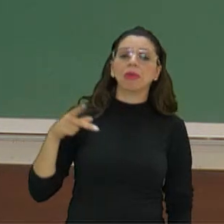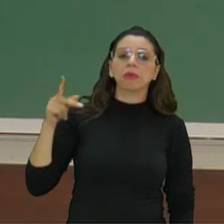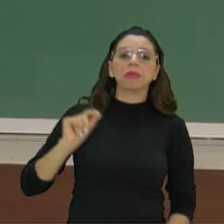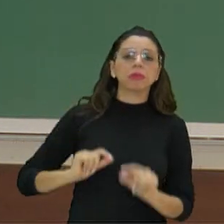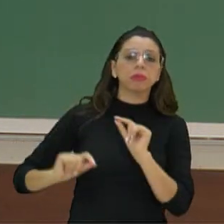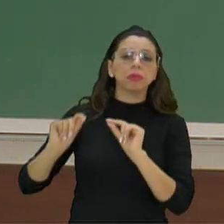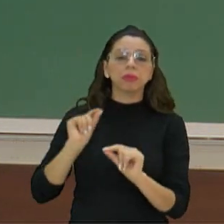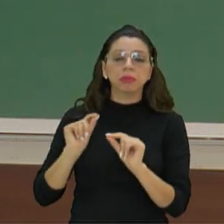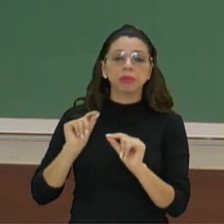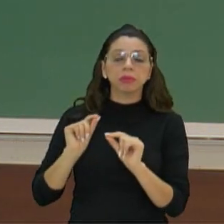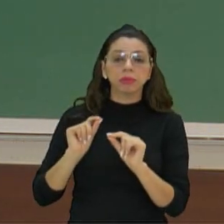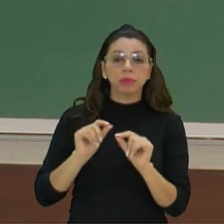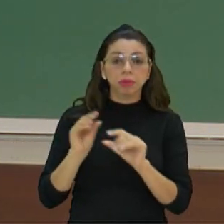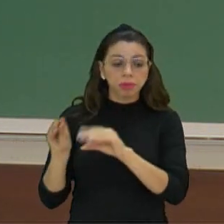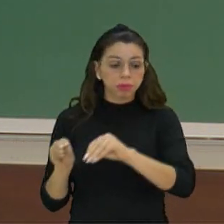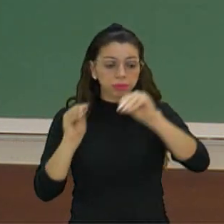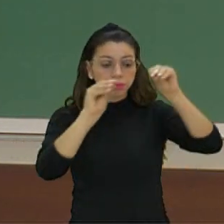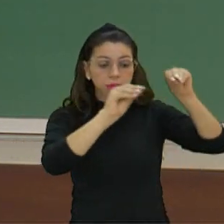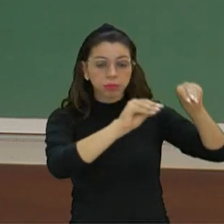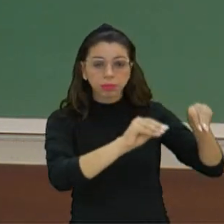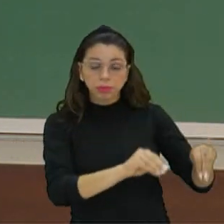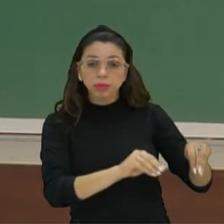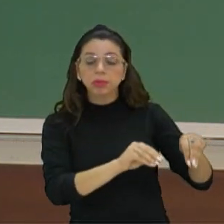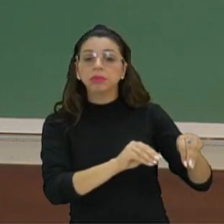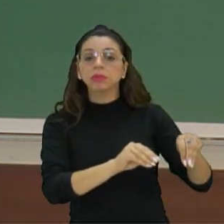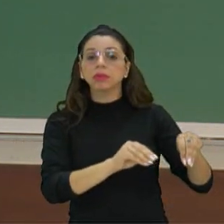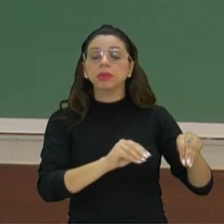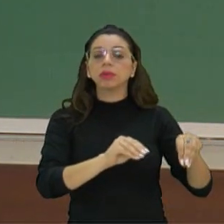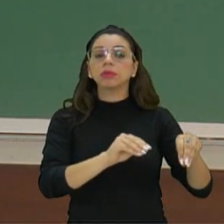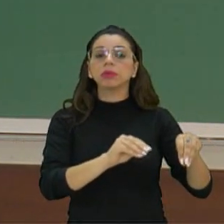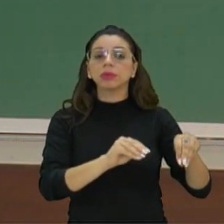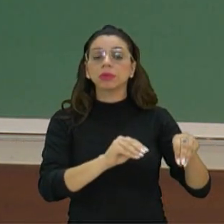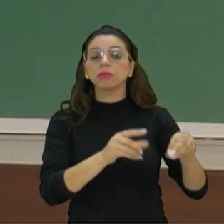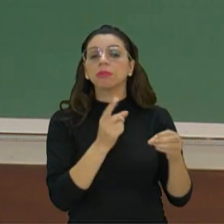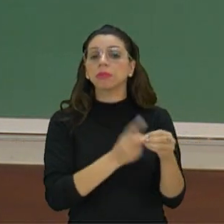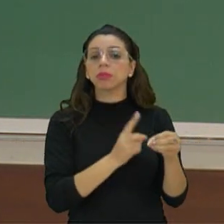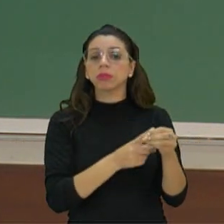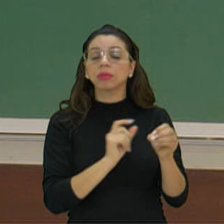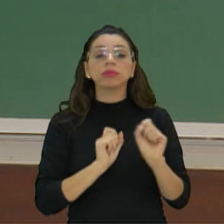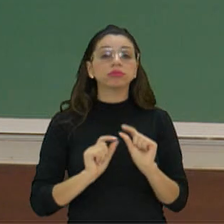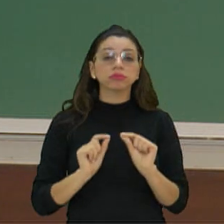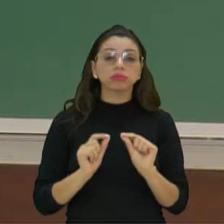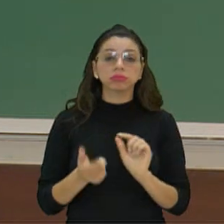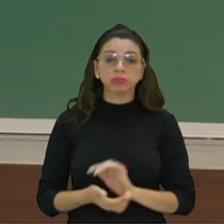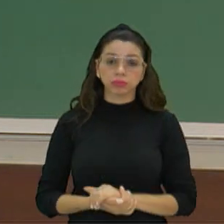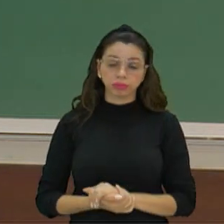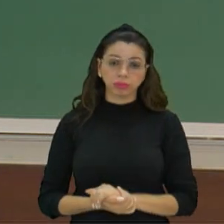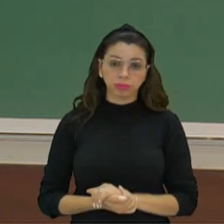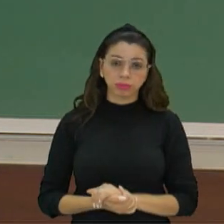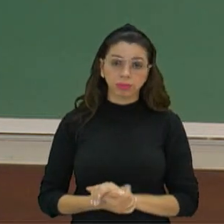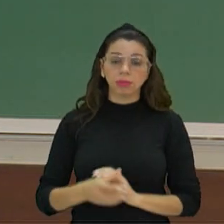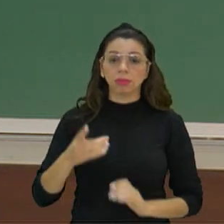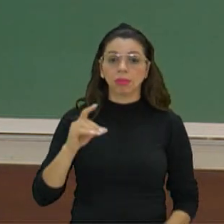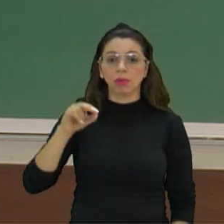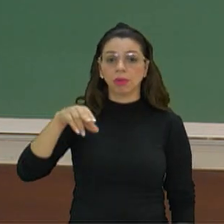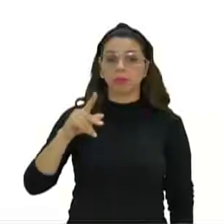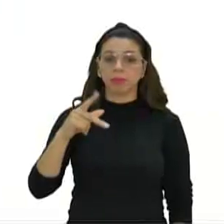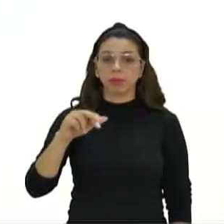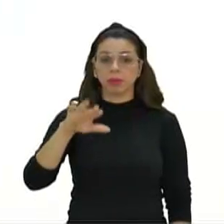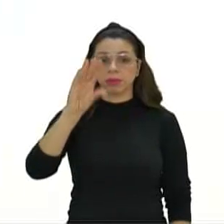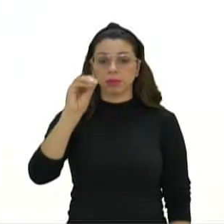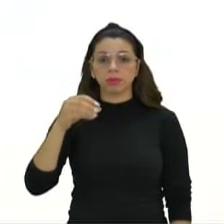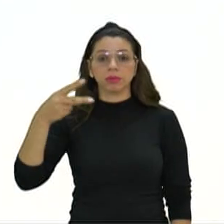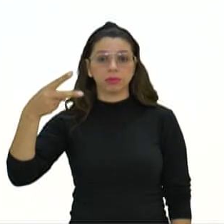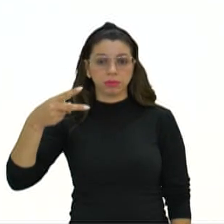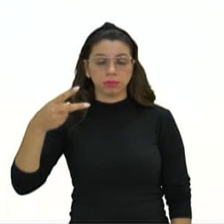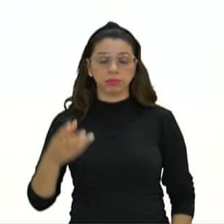aí se mudou para a cidade de Petrópolis no ano de 1847? Dom Pedro II. Então, número 2,